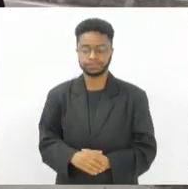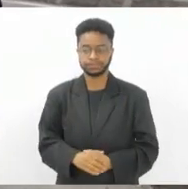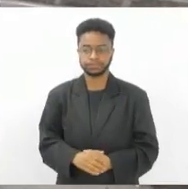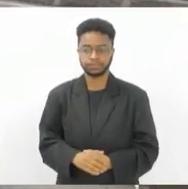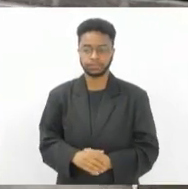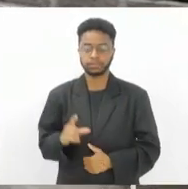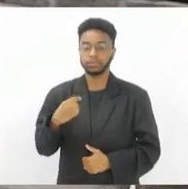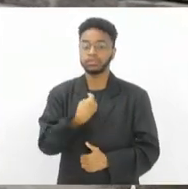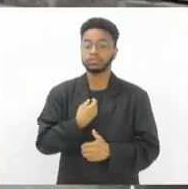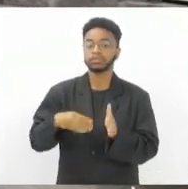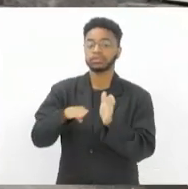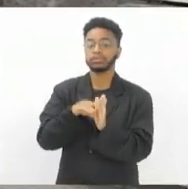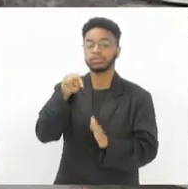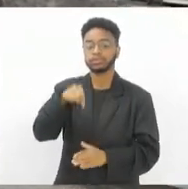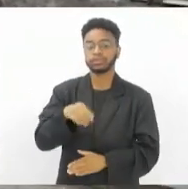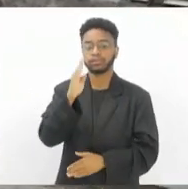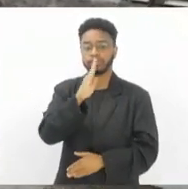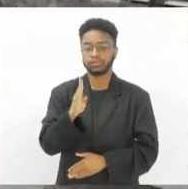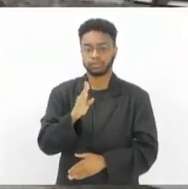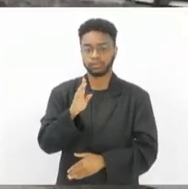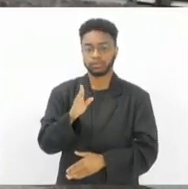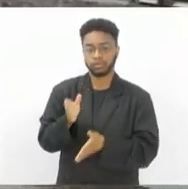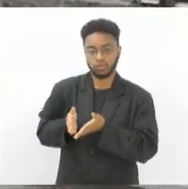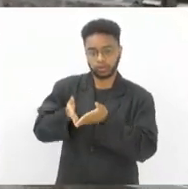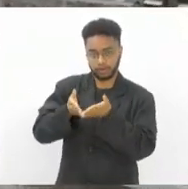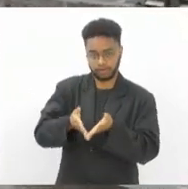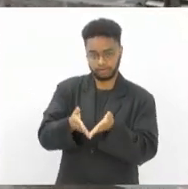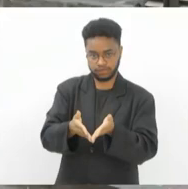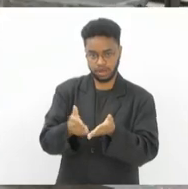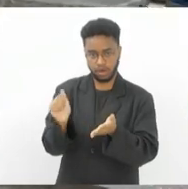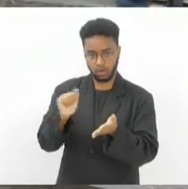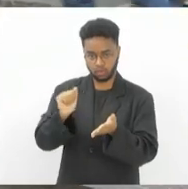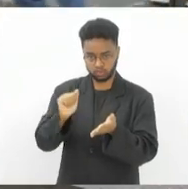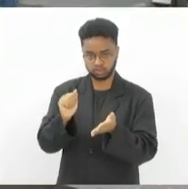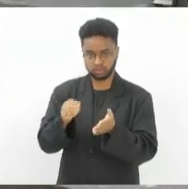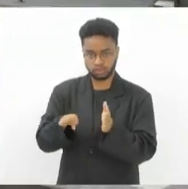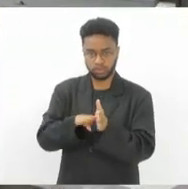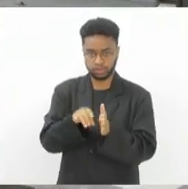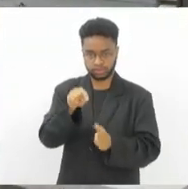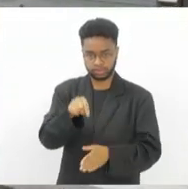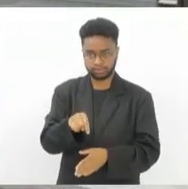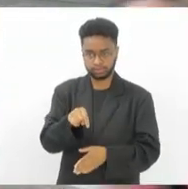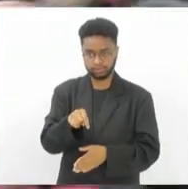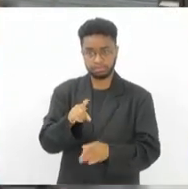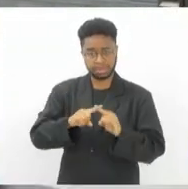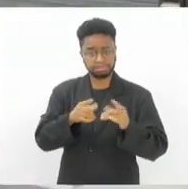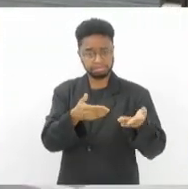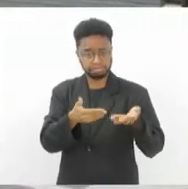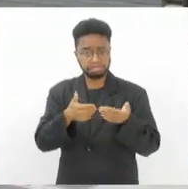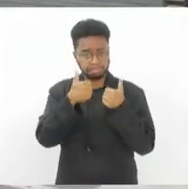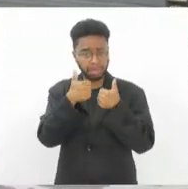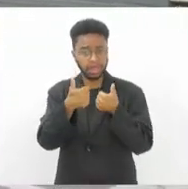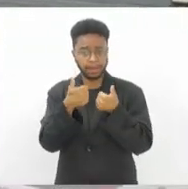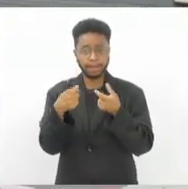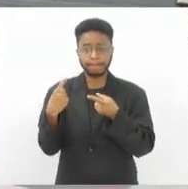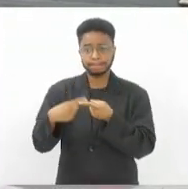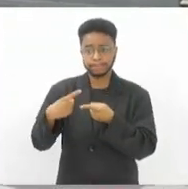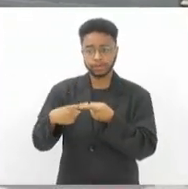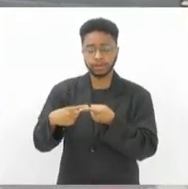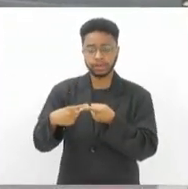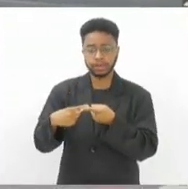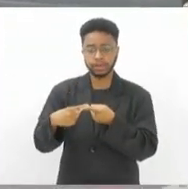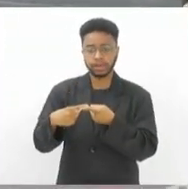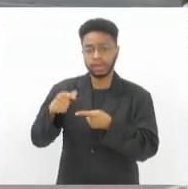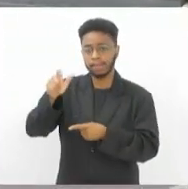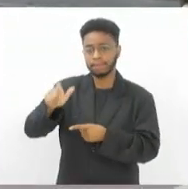Nós chegamos no Brasil de navio em agosto e a recepção foi muito boa, porque quem nos recebeu